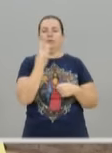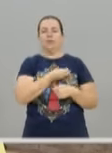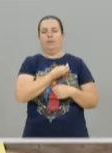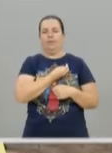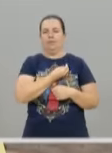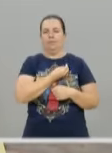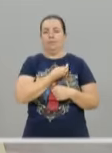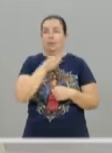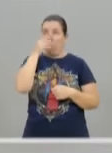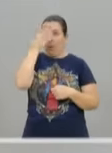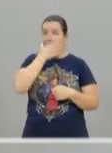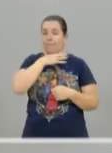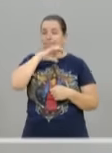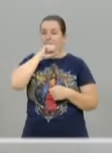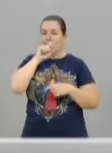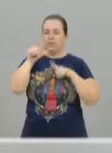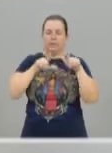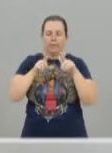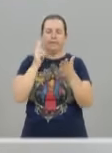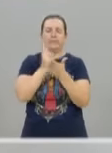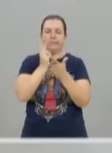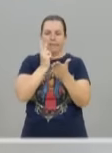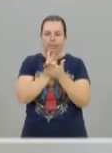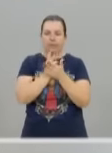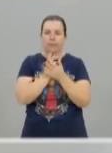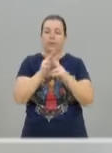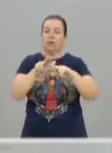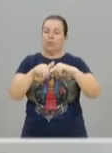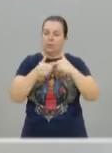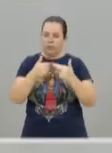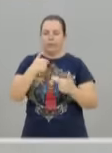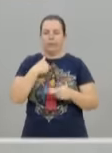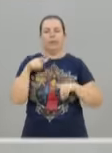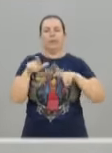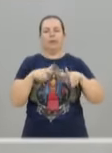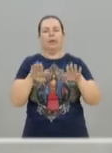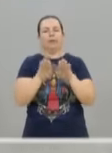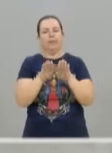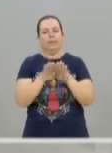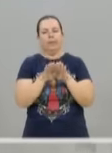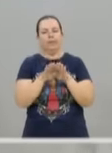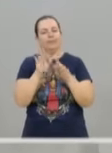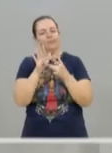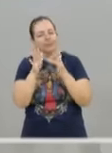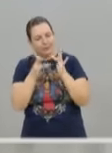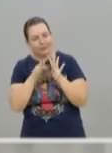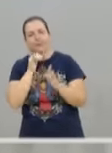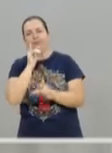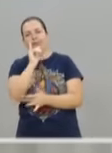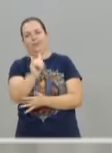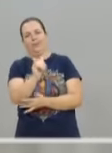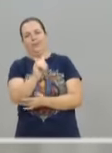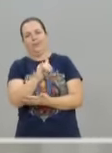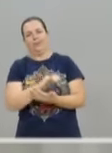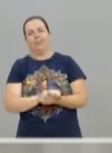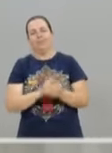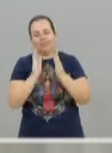sempre portanto também eu trabalho disse Jesus